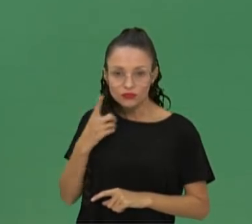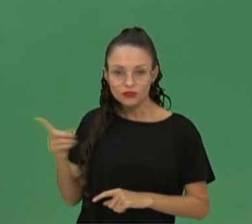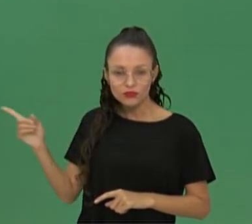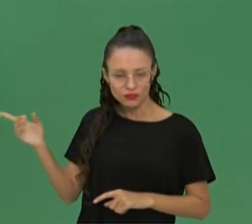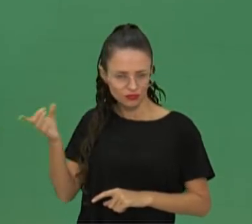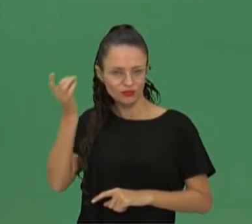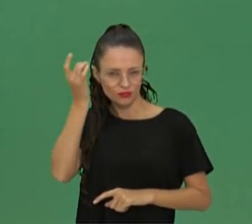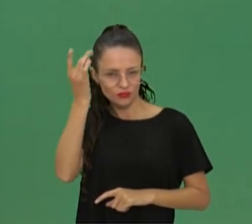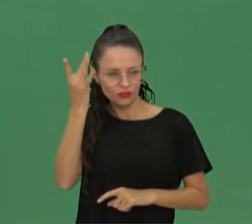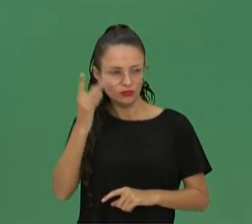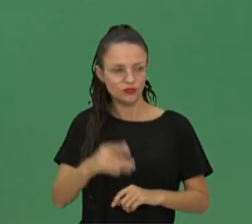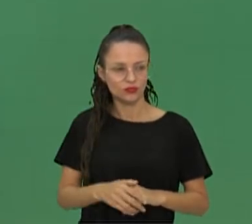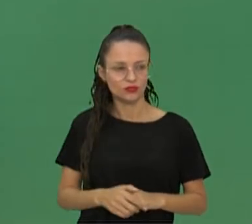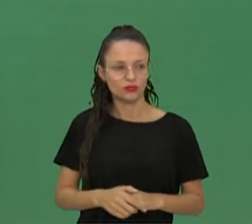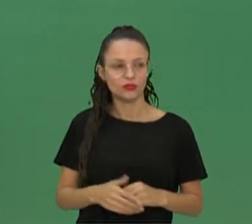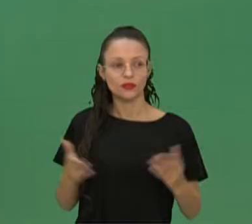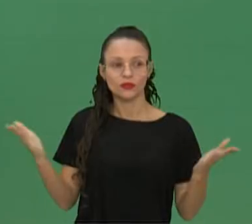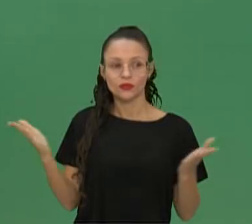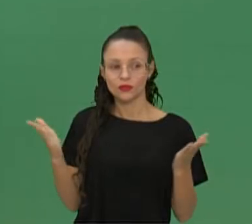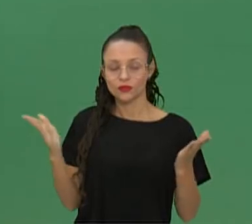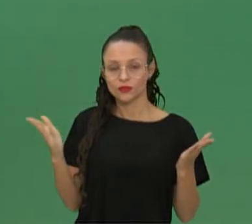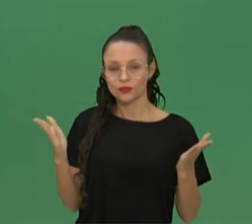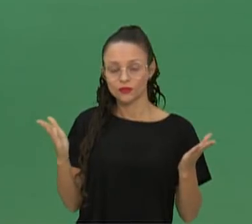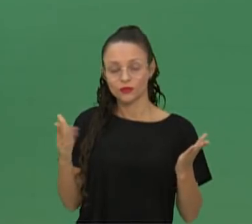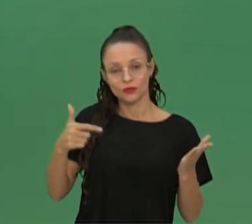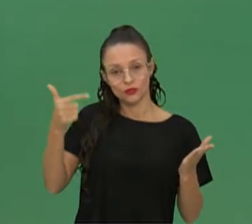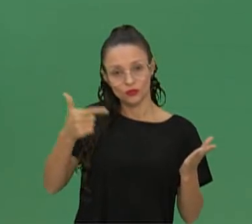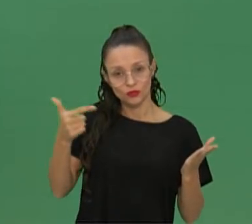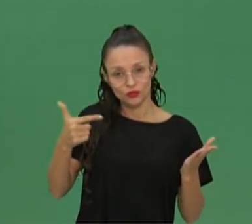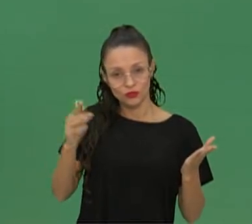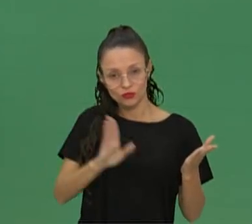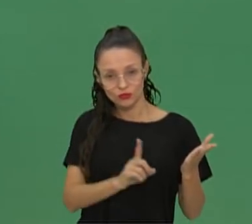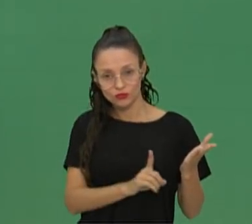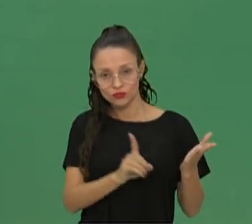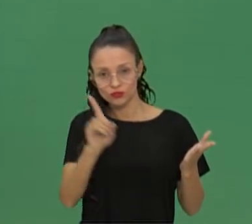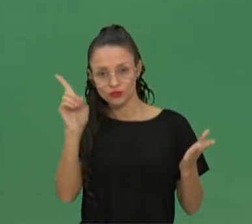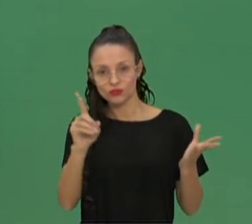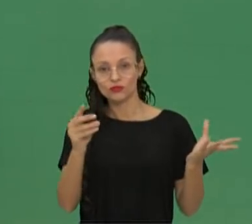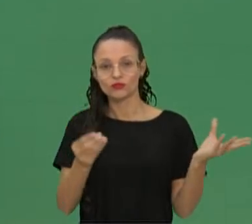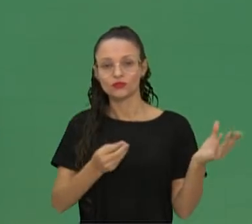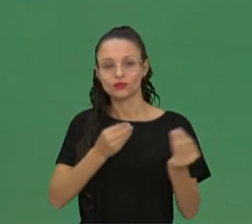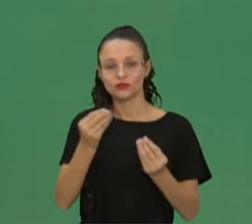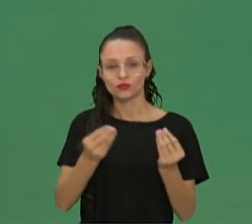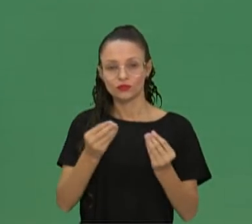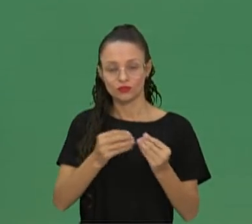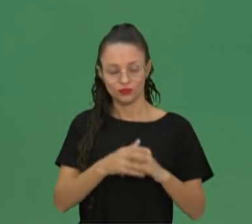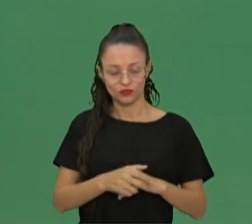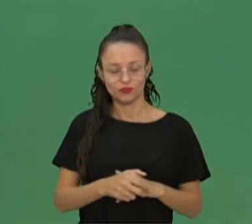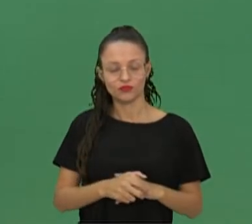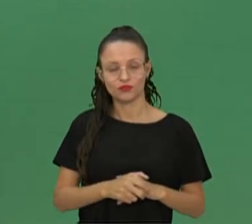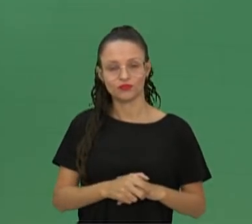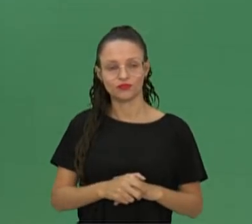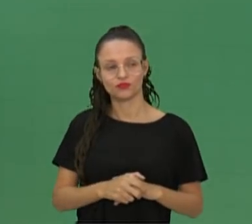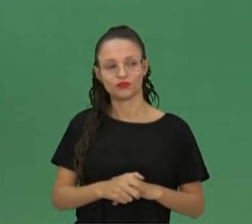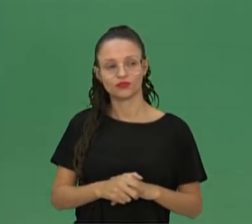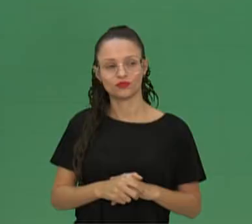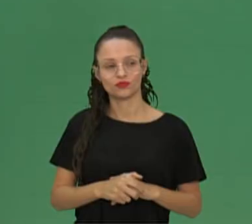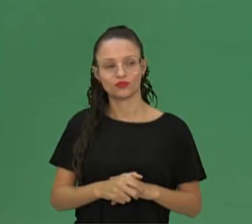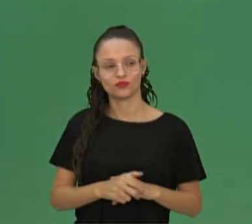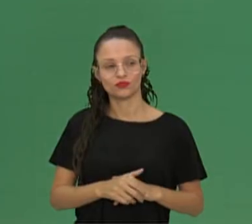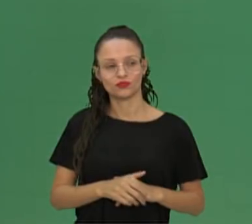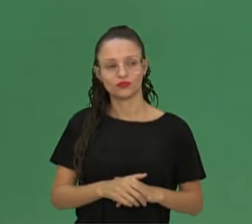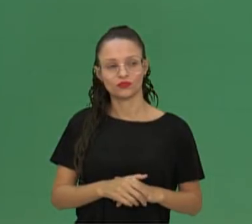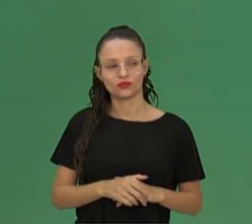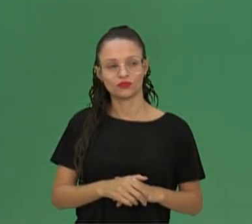Tranquilo, né? Agora eu vou multiplicar pelo segundo termo. E no segundo termo, eu vou usar a segunda linha, certo? Então, dá uma olhada.